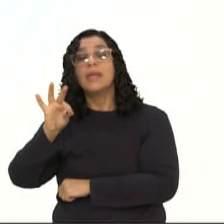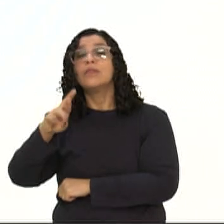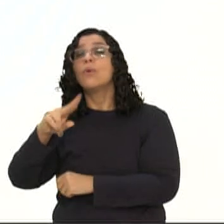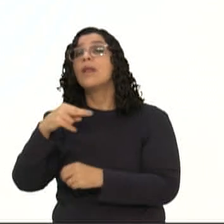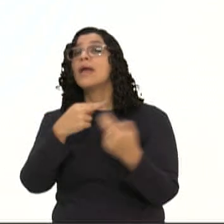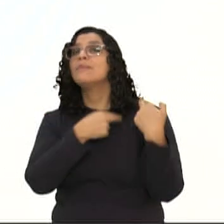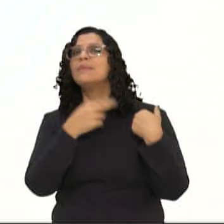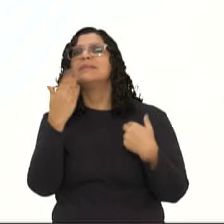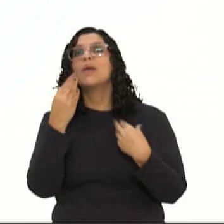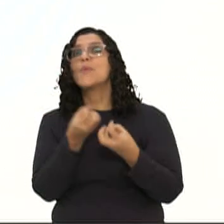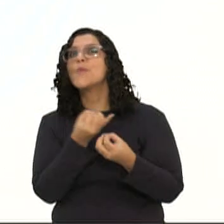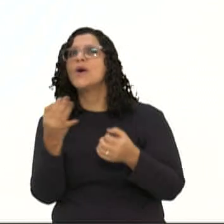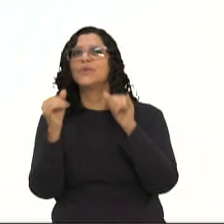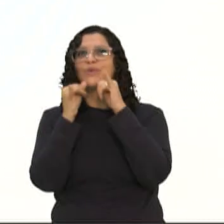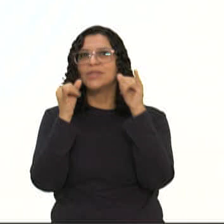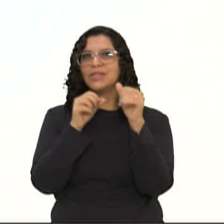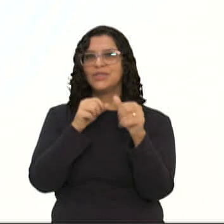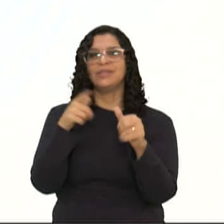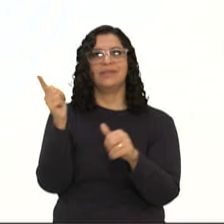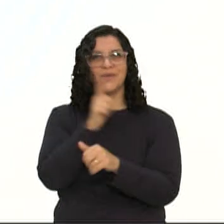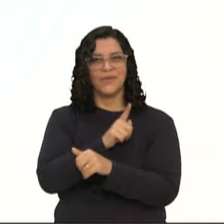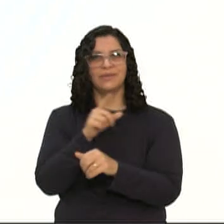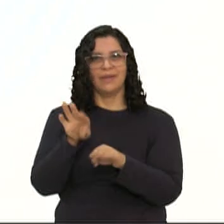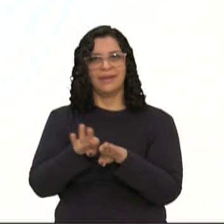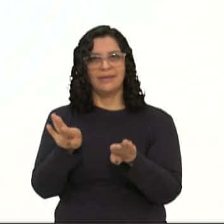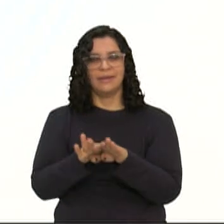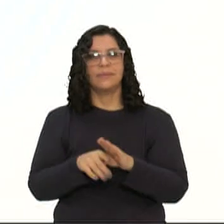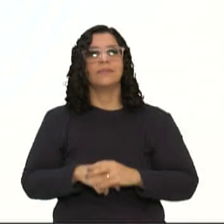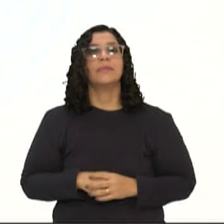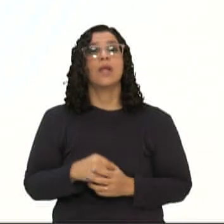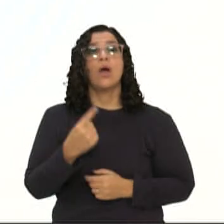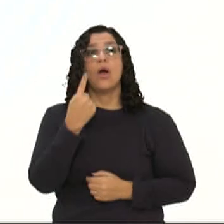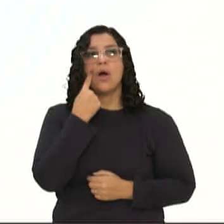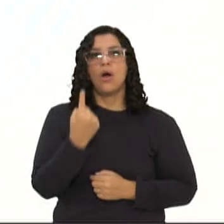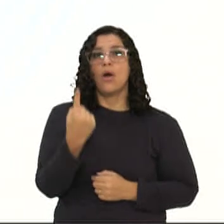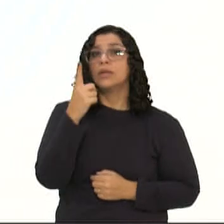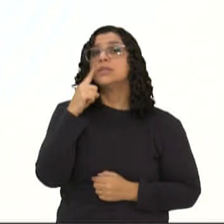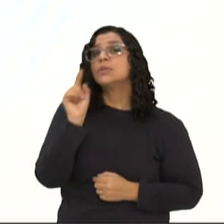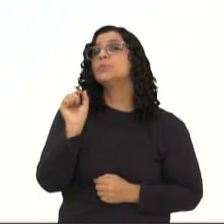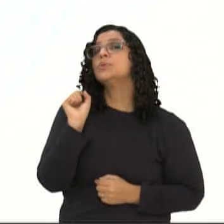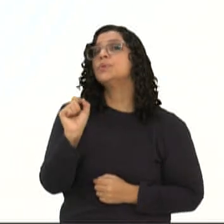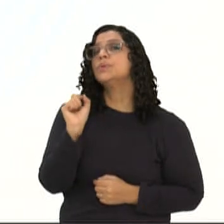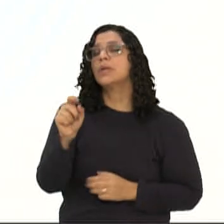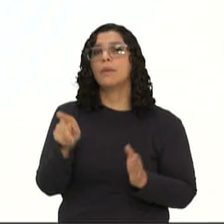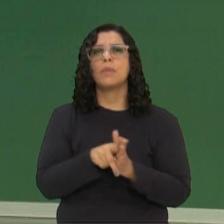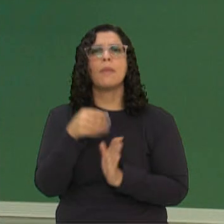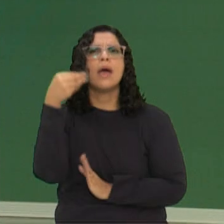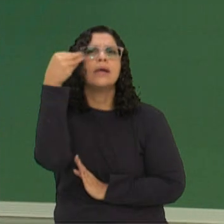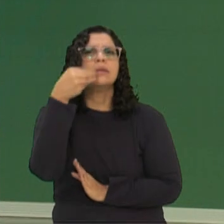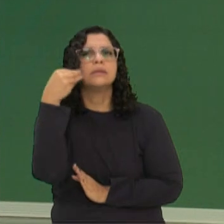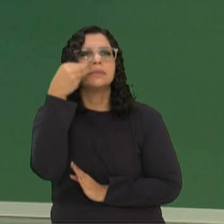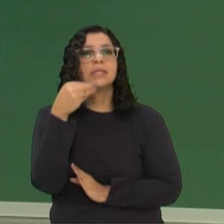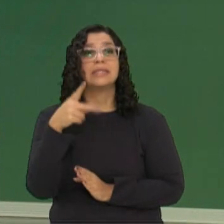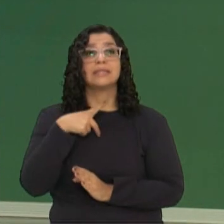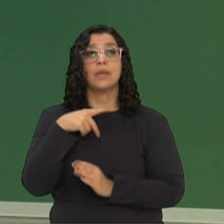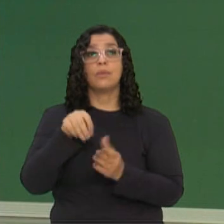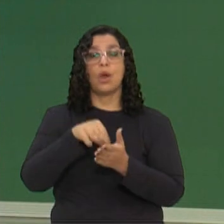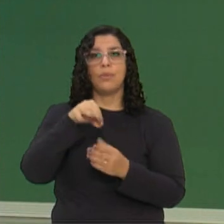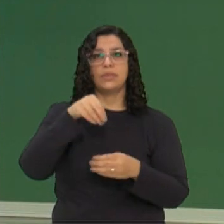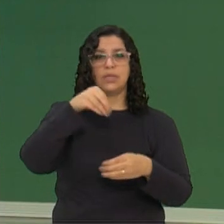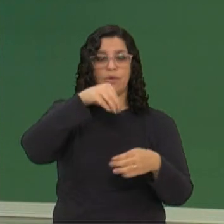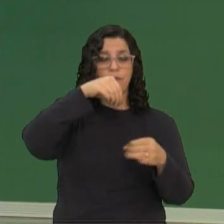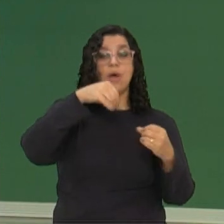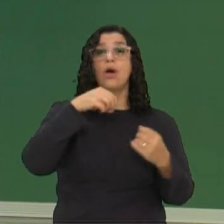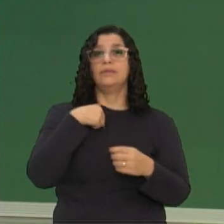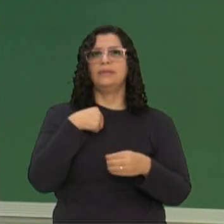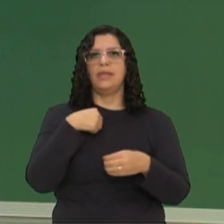e o sentido dela. Aí o que foi descoberto aqui desse experimento do Faraday? Que ao mover